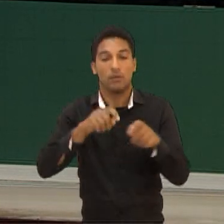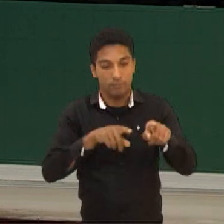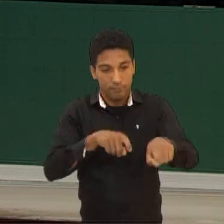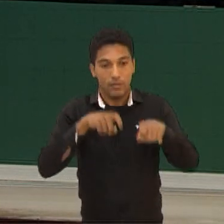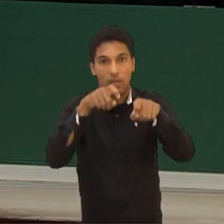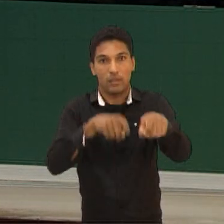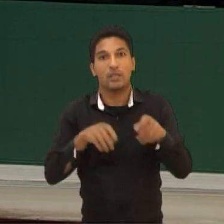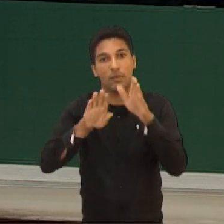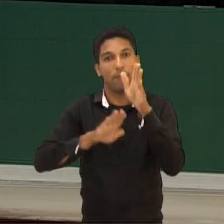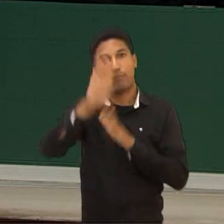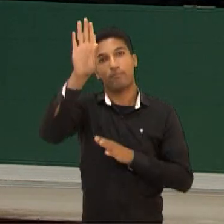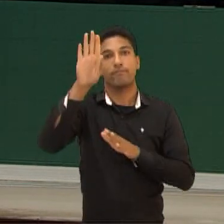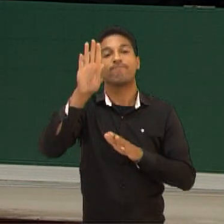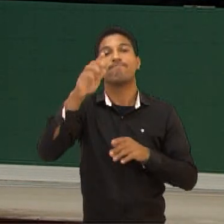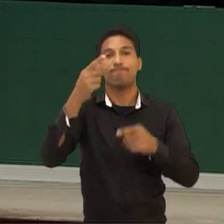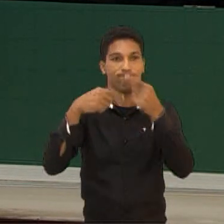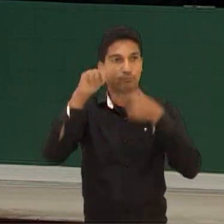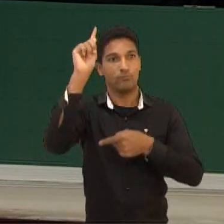áreas rurais.